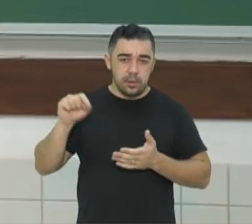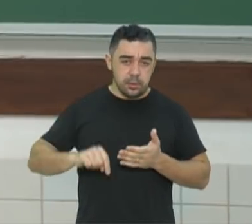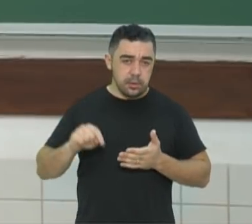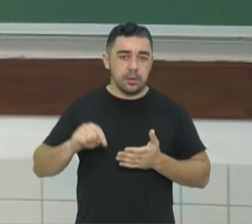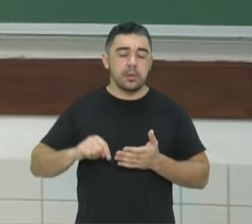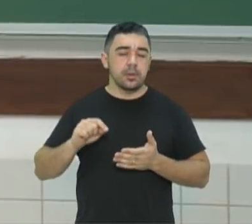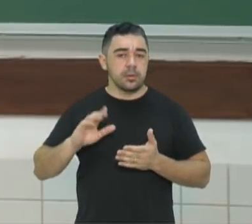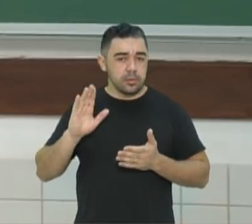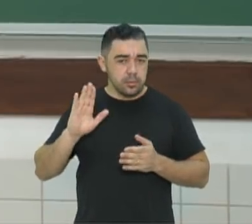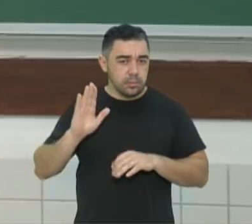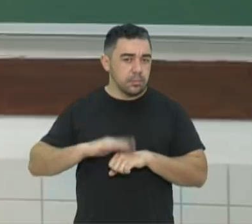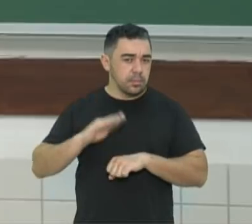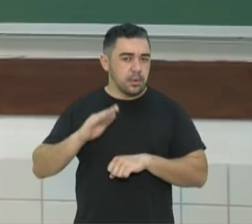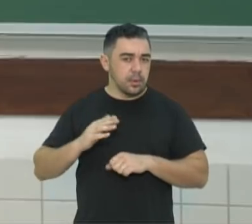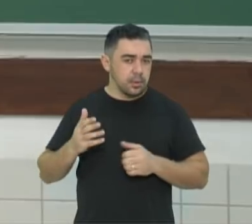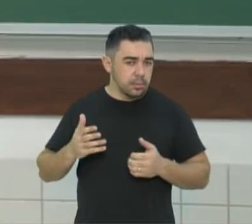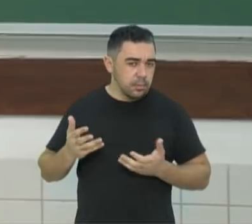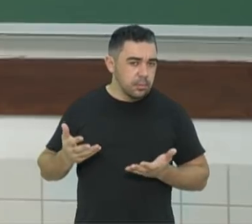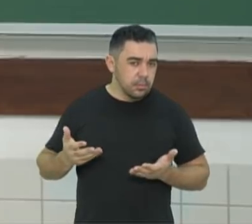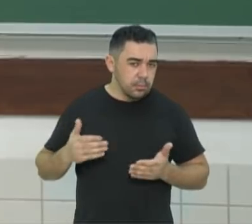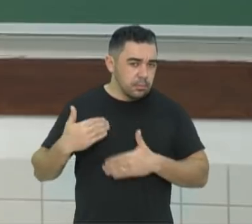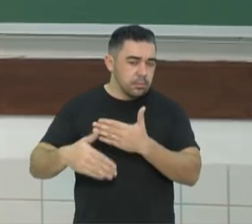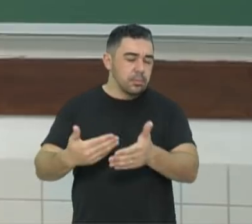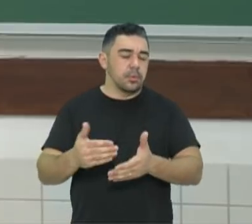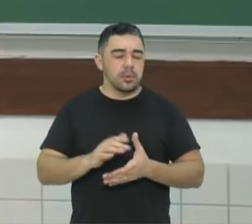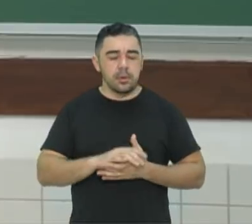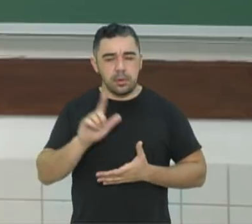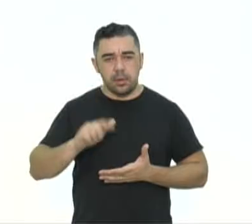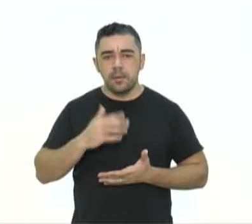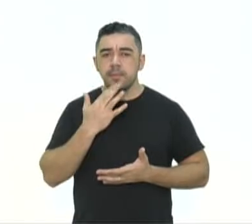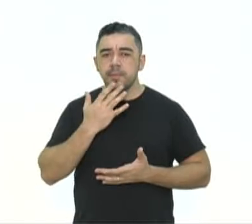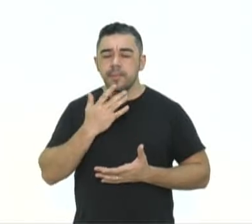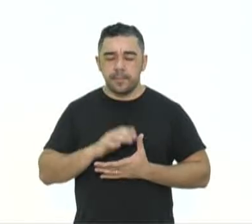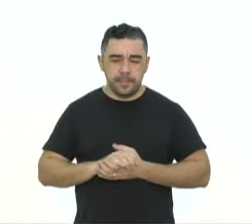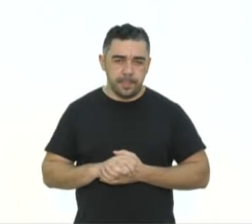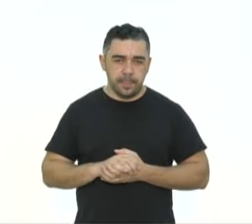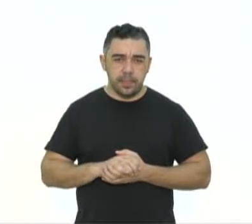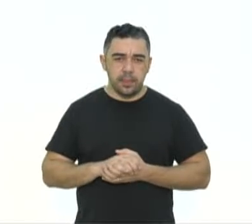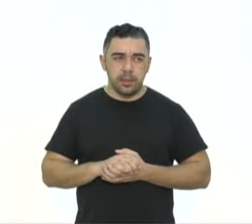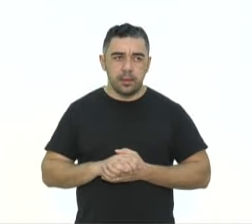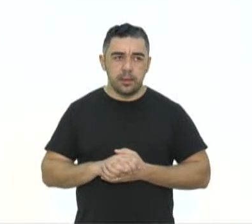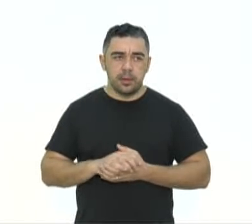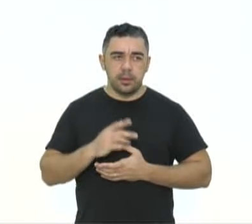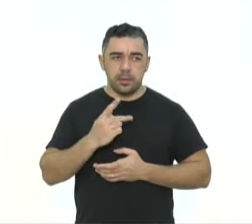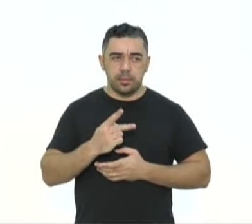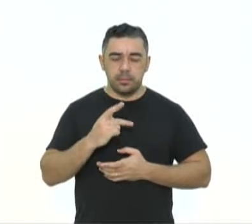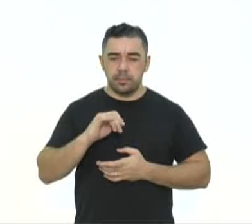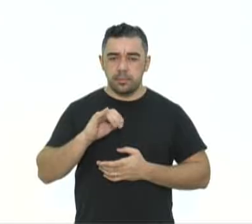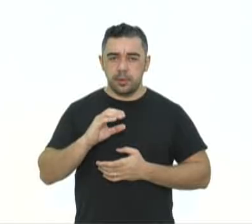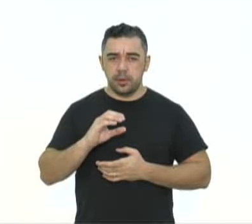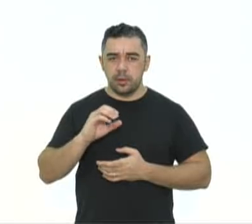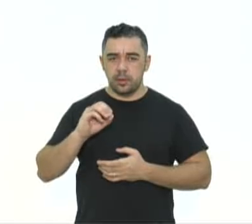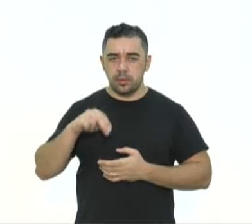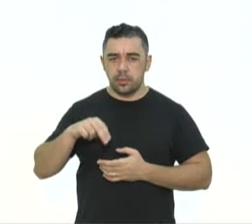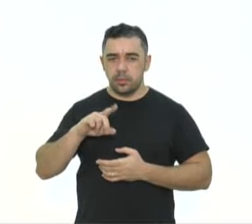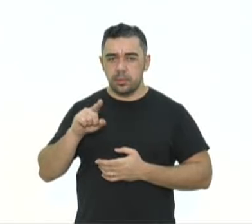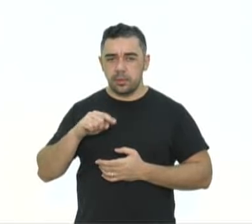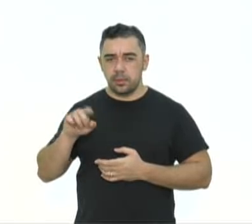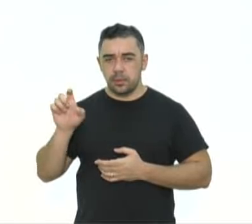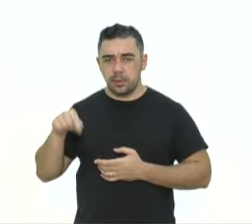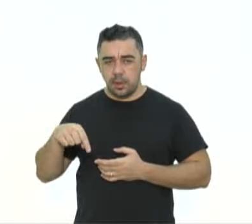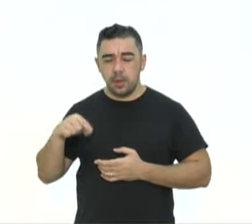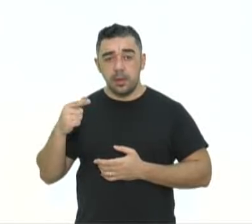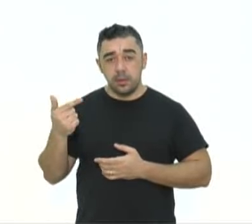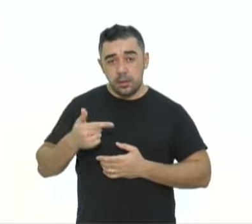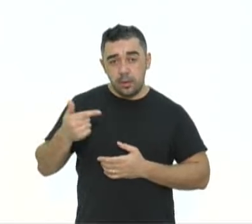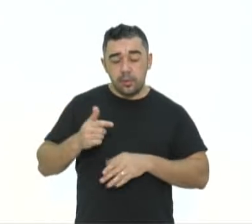mais avançada e colorida, tá? Que nós temos então, iniciado em 1968, o Piconzé, o segundo